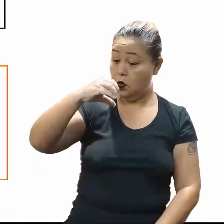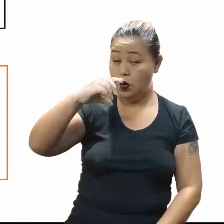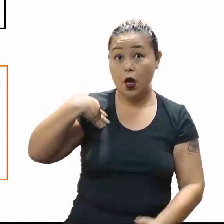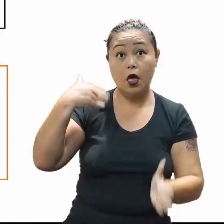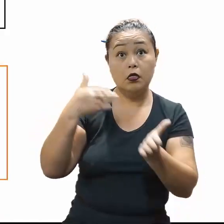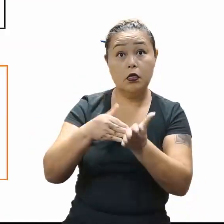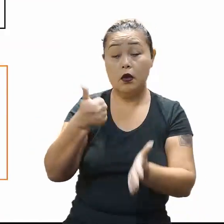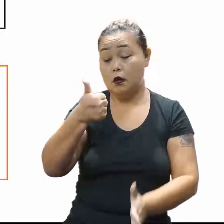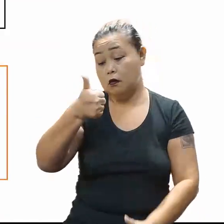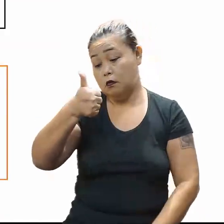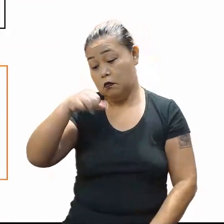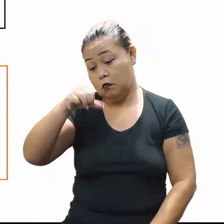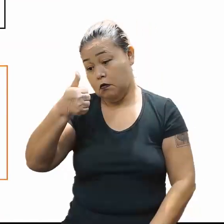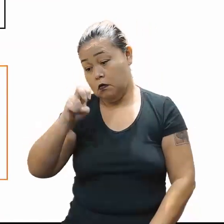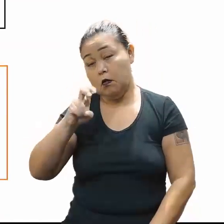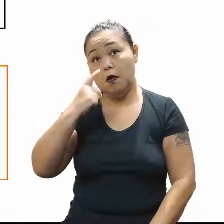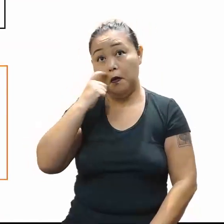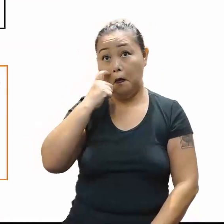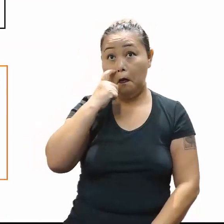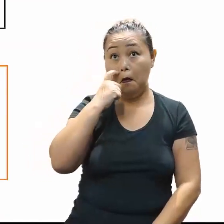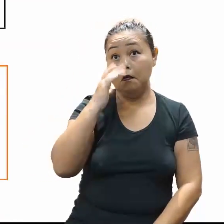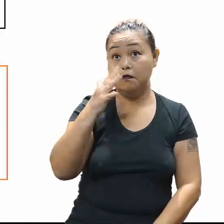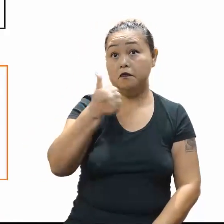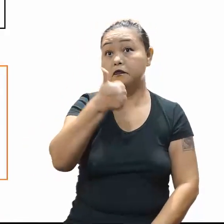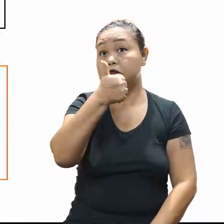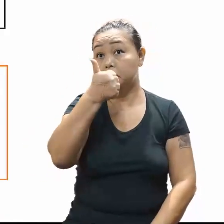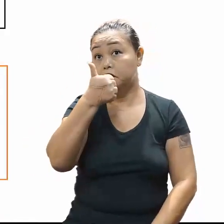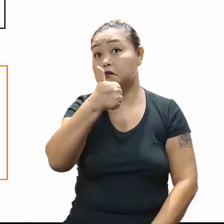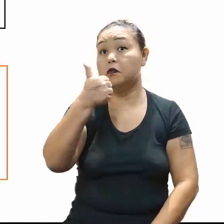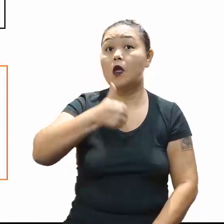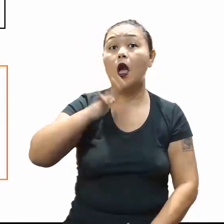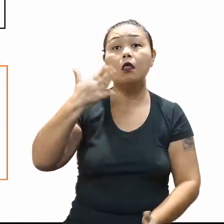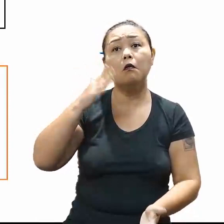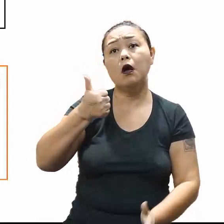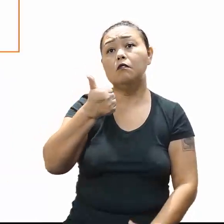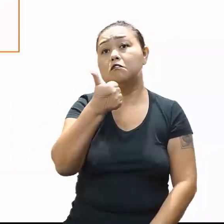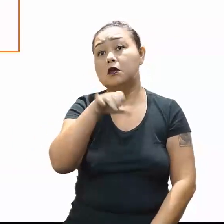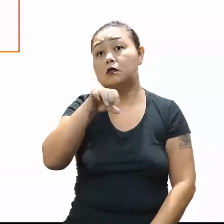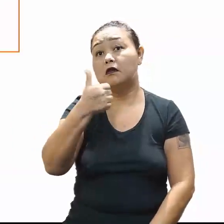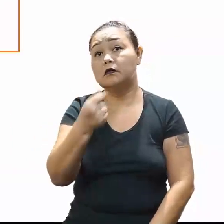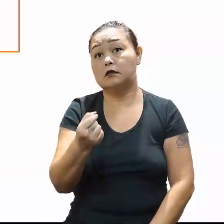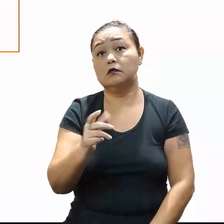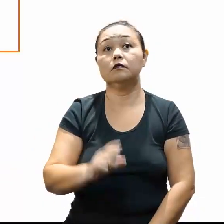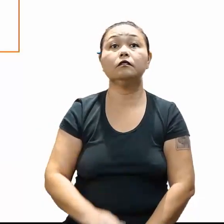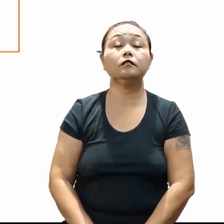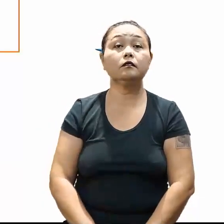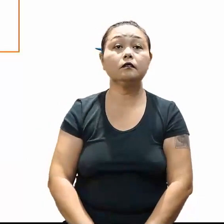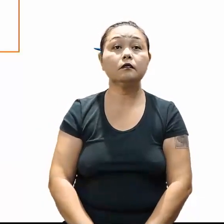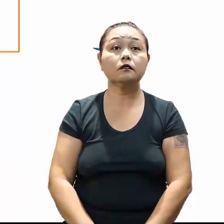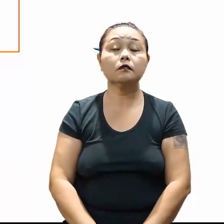vai de 14, o primeiro ciclo, 15, até 1920, mais ou menos.